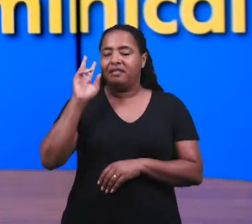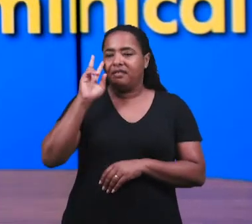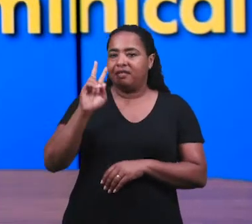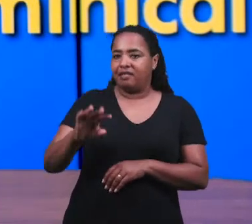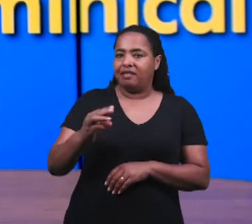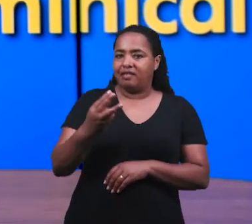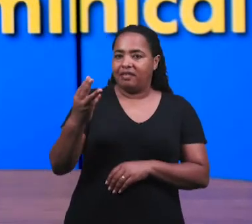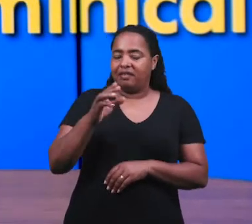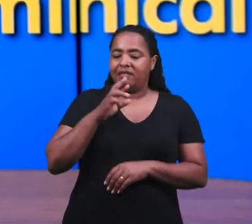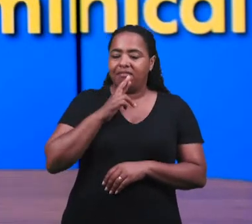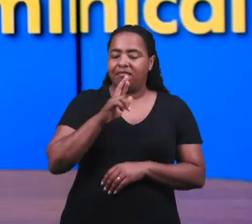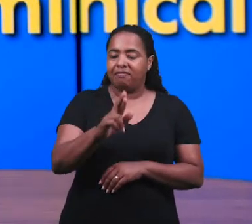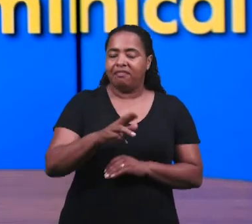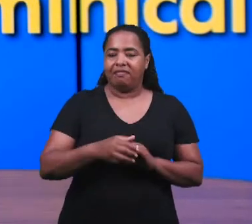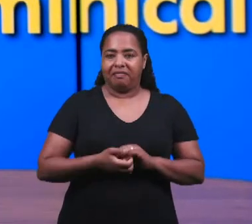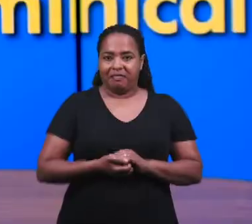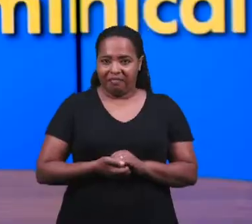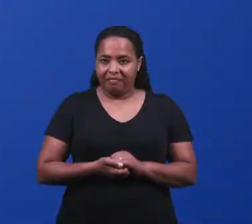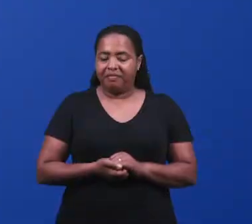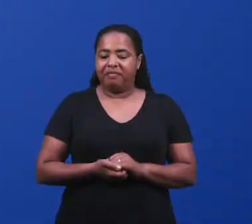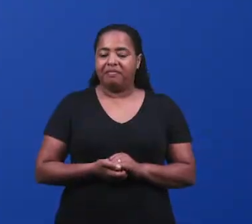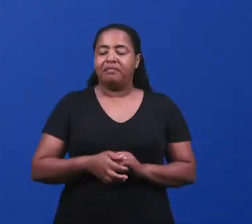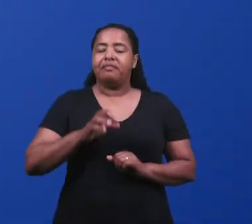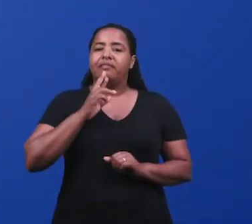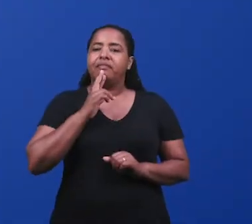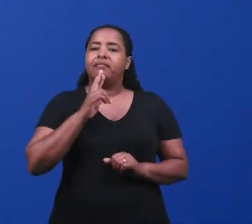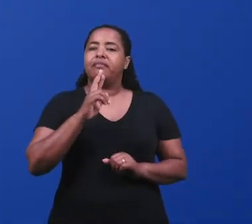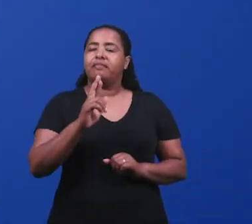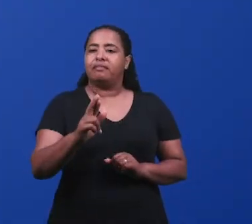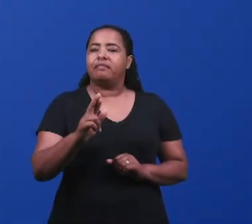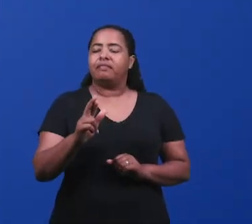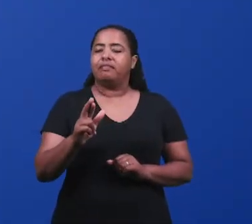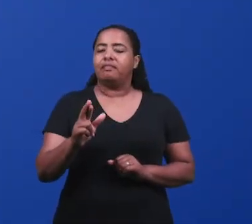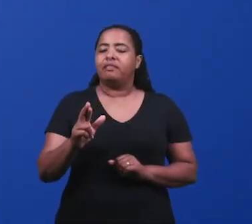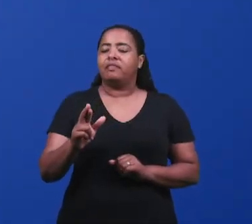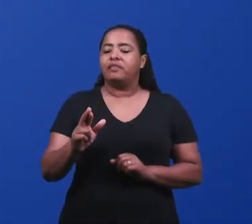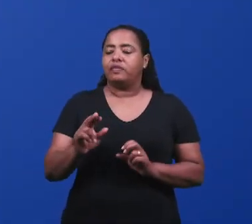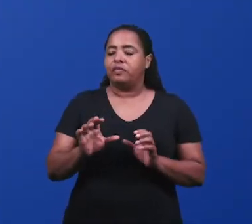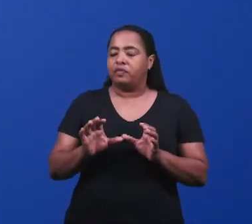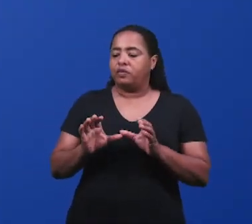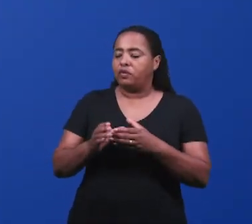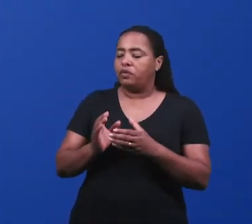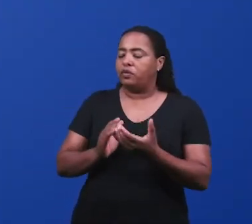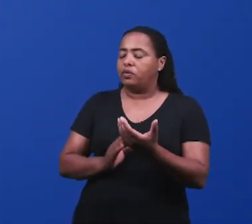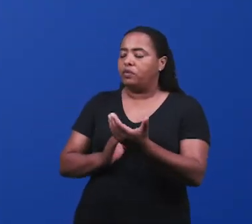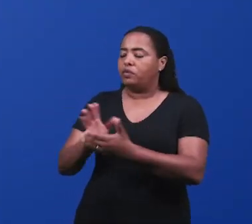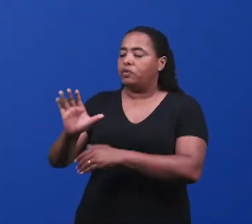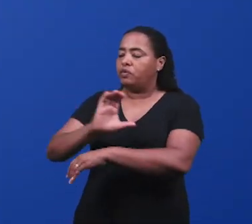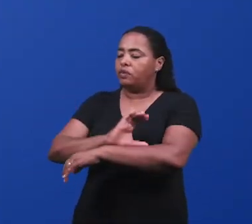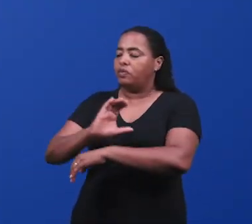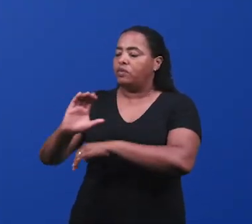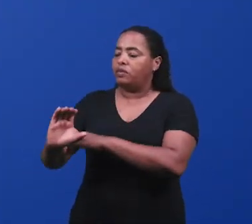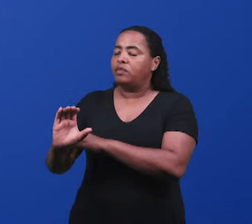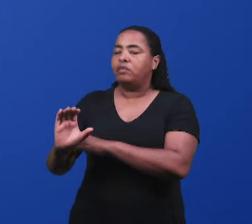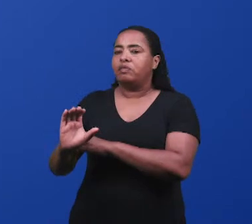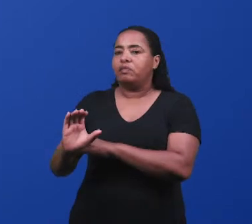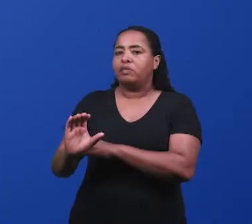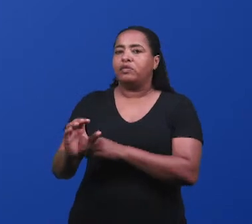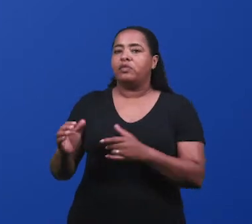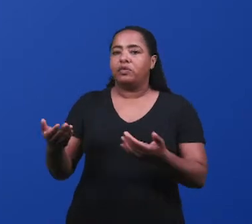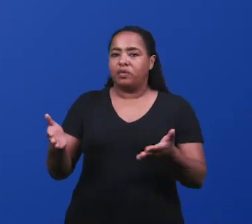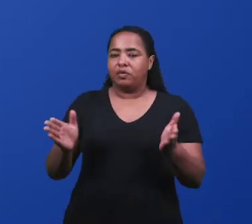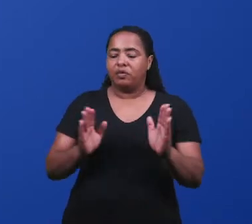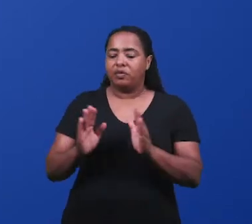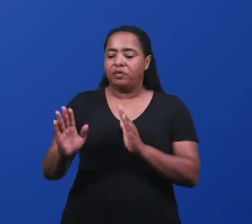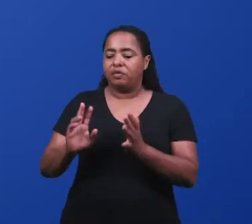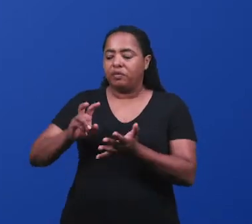3 respostas à nossa segunda pergunta. A resposta é: aqueles que entrarão na Canaã Celestial estão vendo